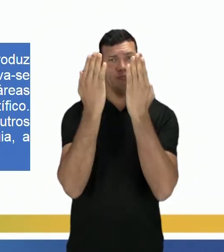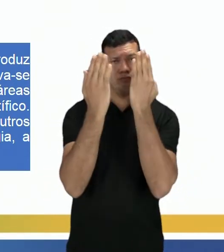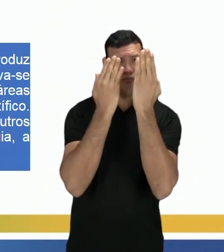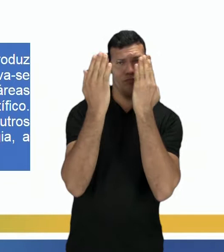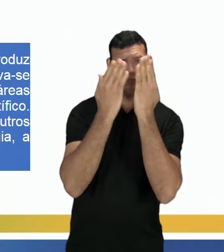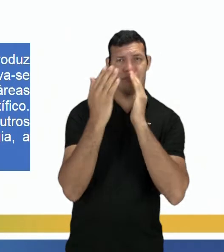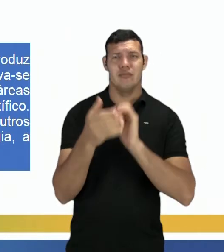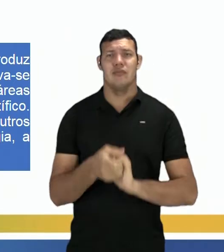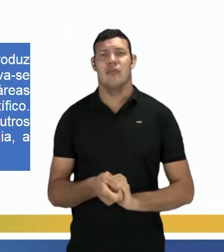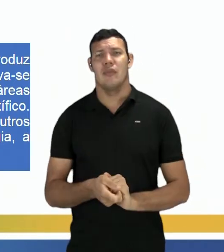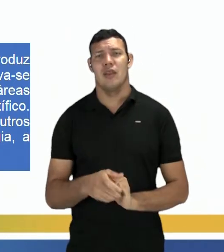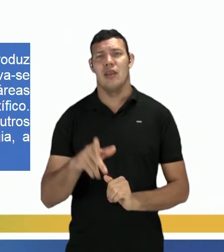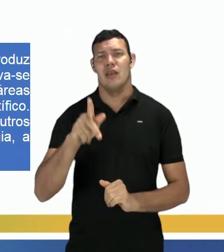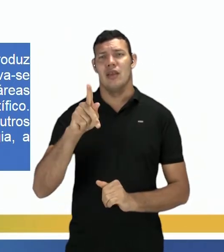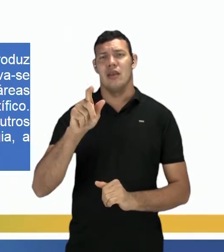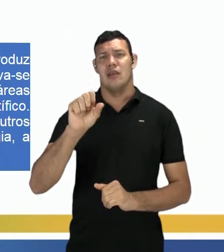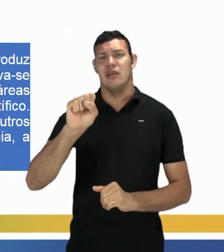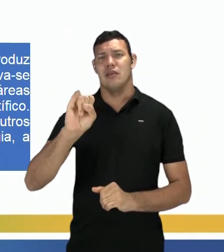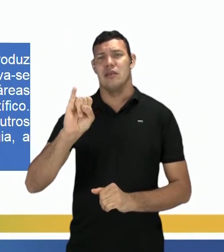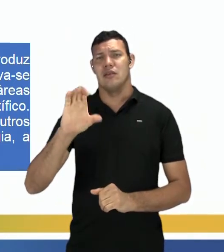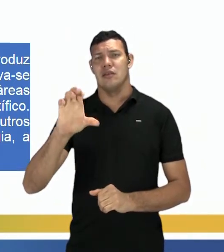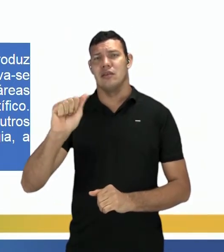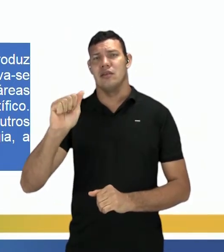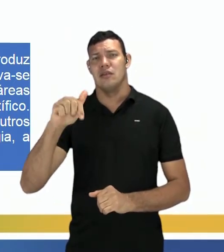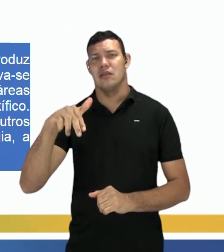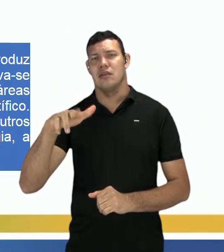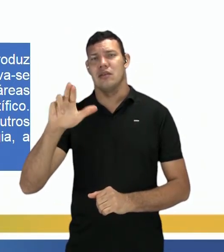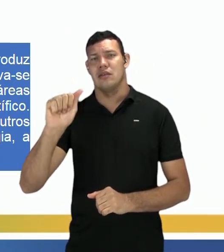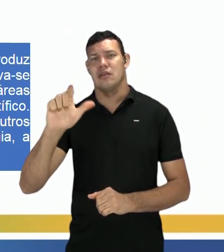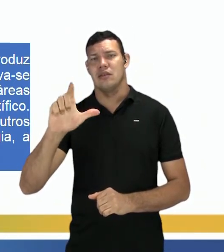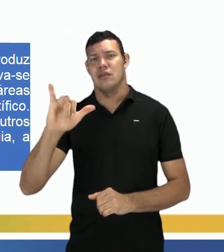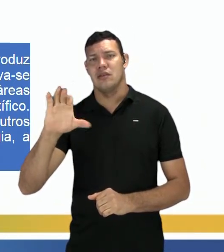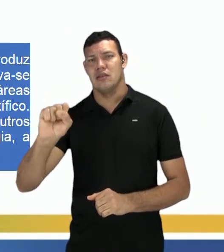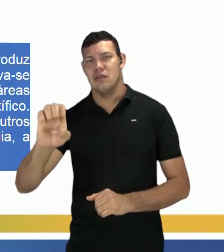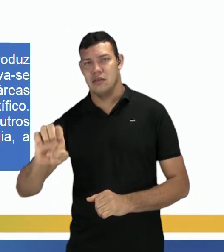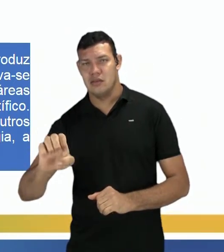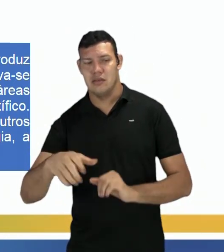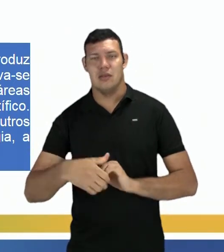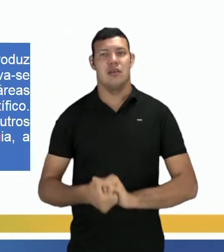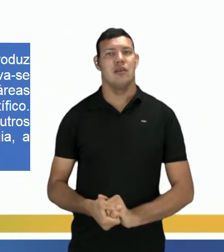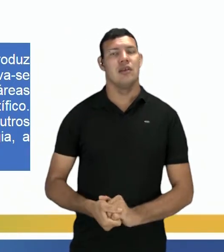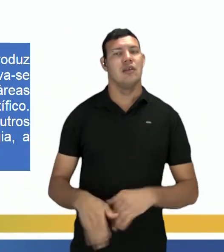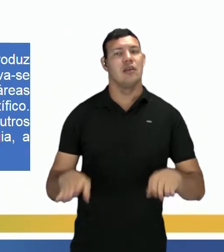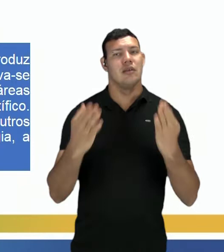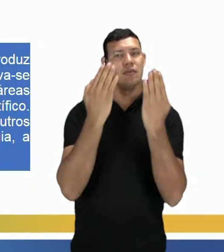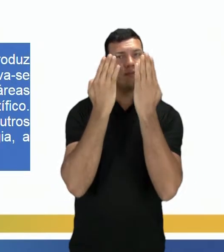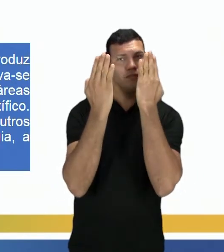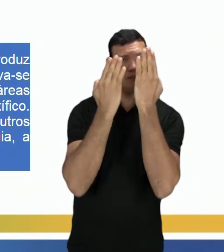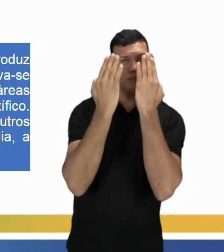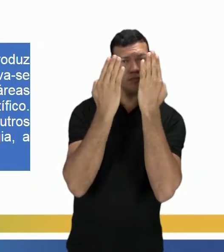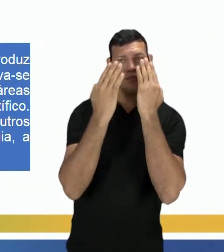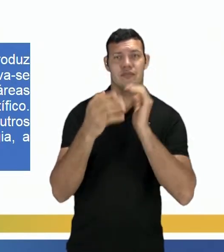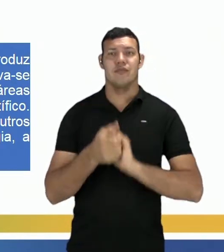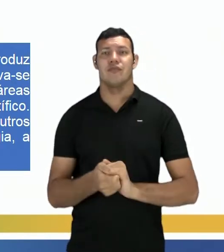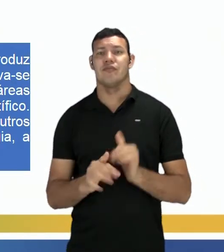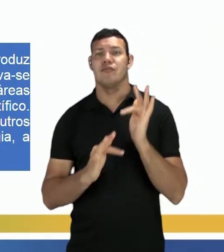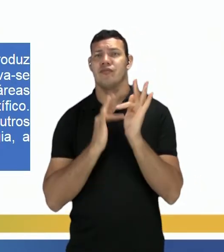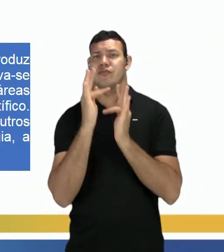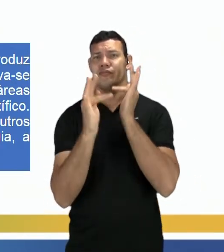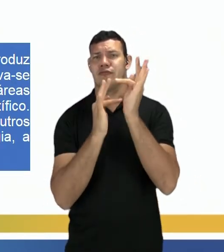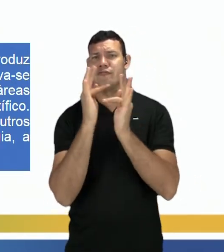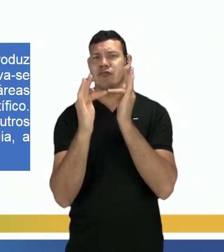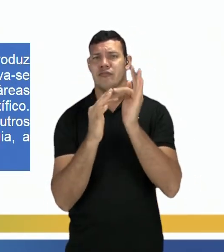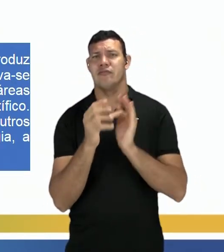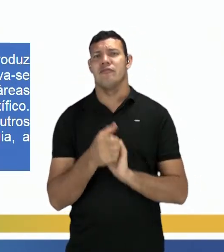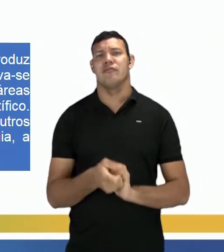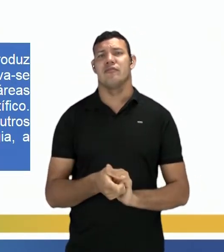a psicanálise, a antropologia, a história. Veja bem, a psicologia, por exemplo, e a física eram